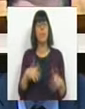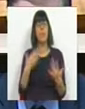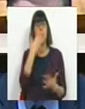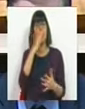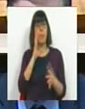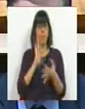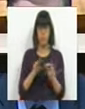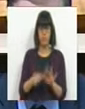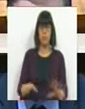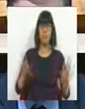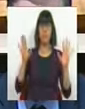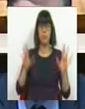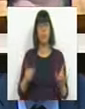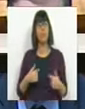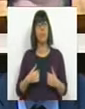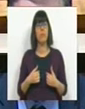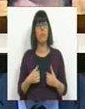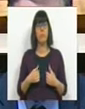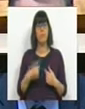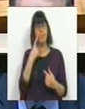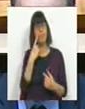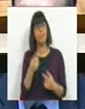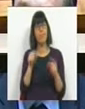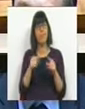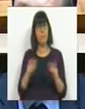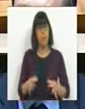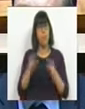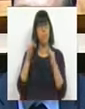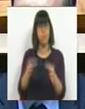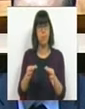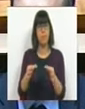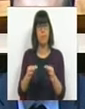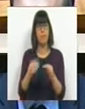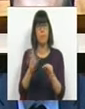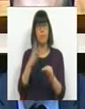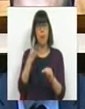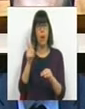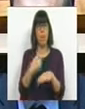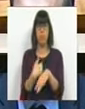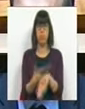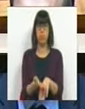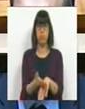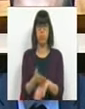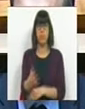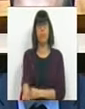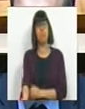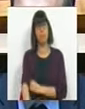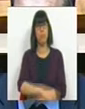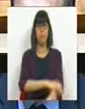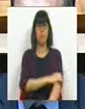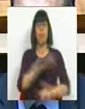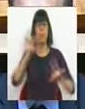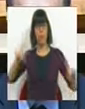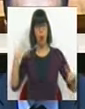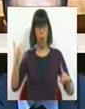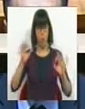parecer sensato, porém, não deixamos de reparar que este adiamento vem com cerca de 4 meses de atraso, ou seja,